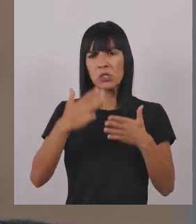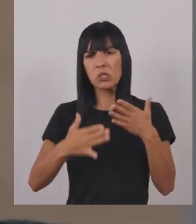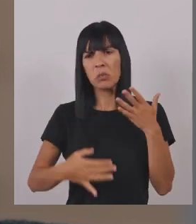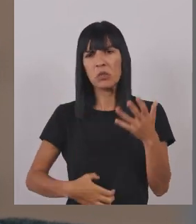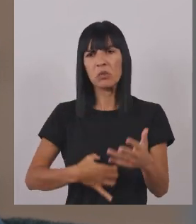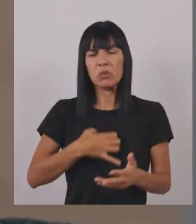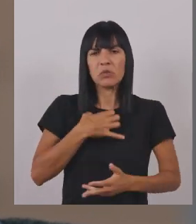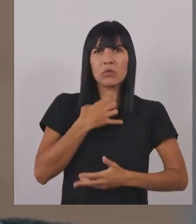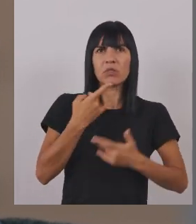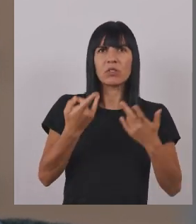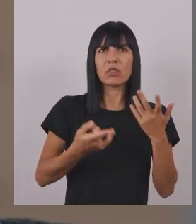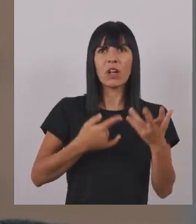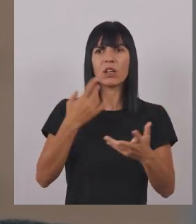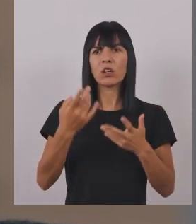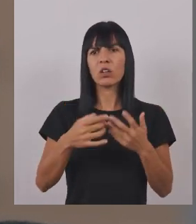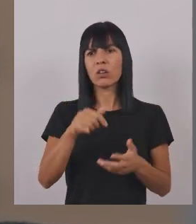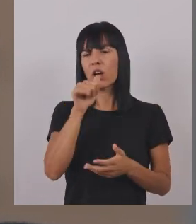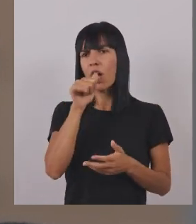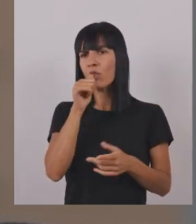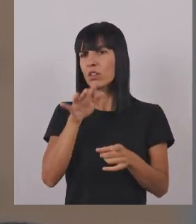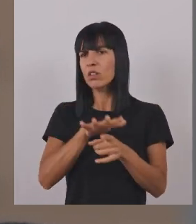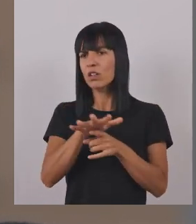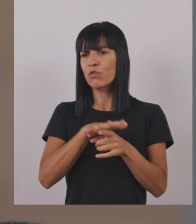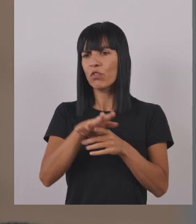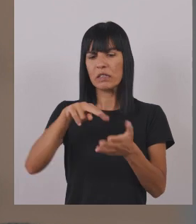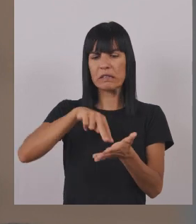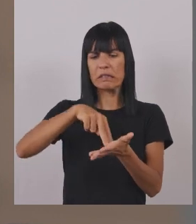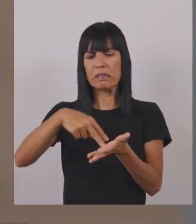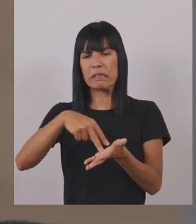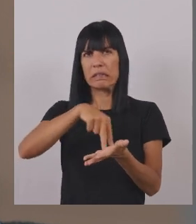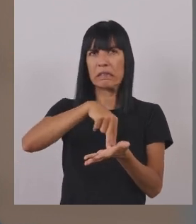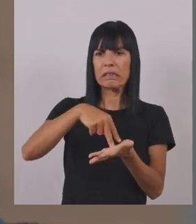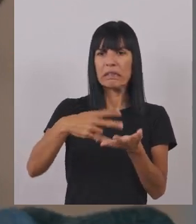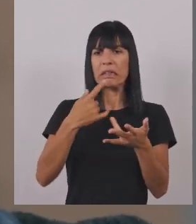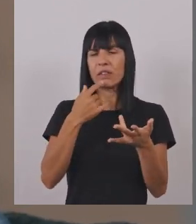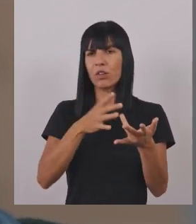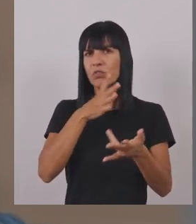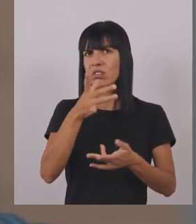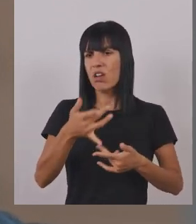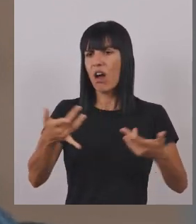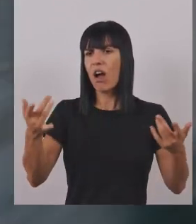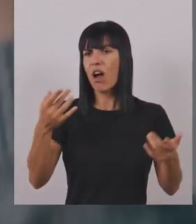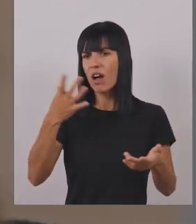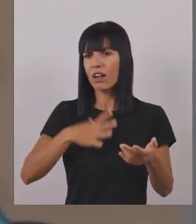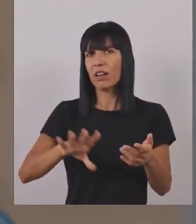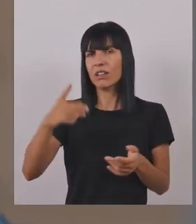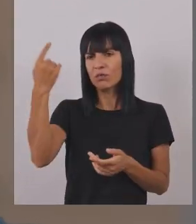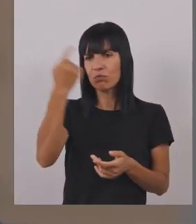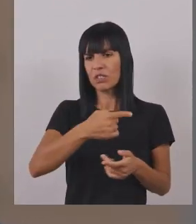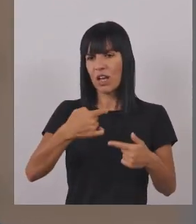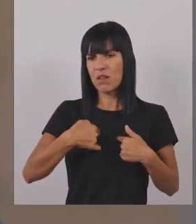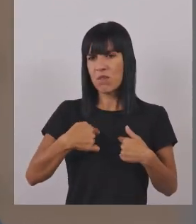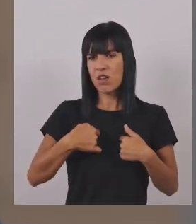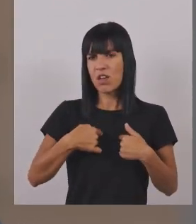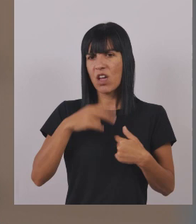que era que me vinha a querer empurrar. Olha essa cana, mas depois queres mandar em mim.